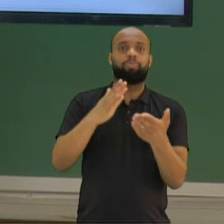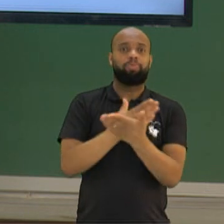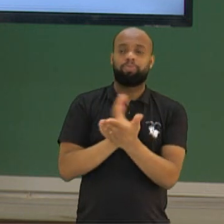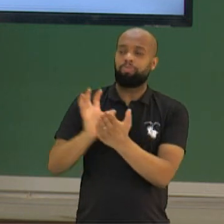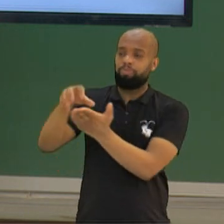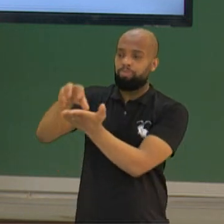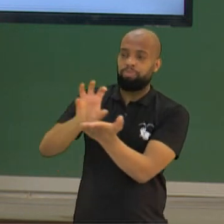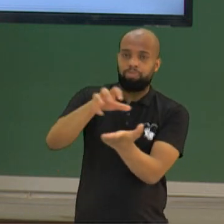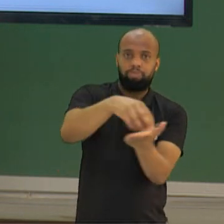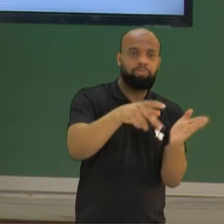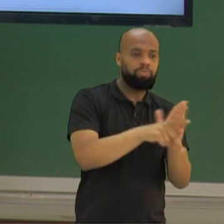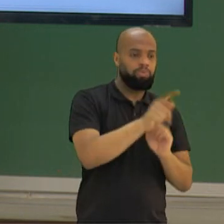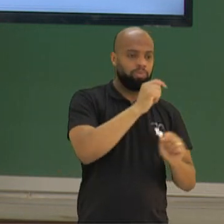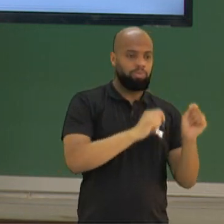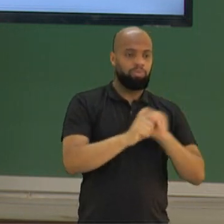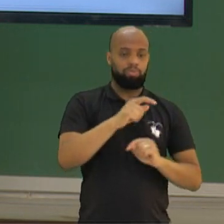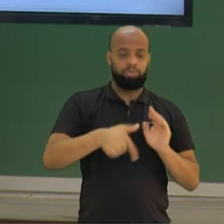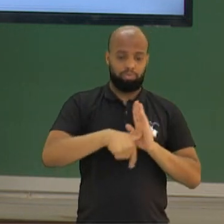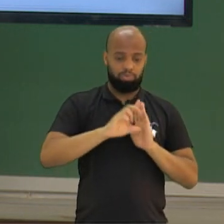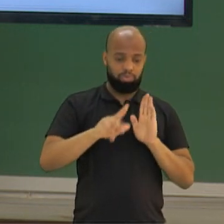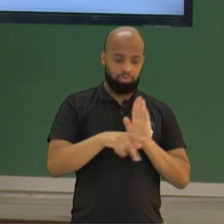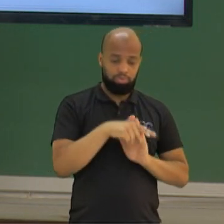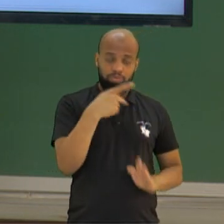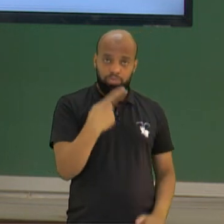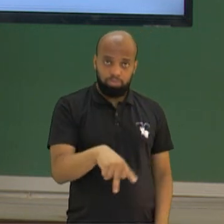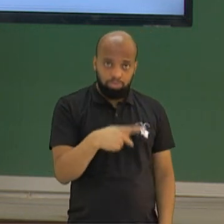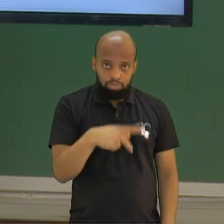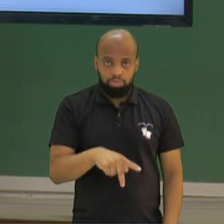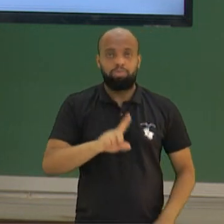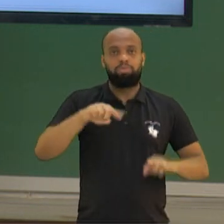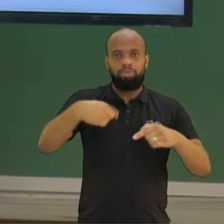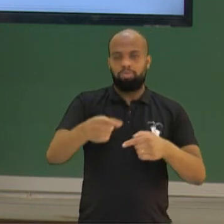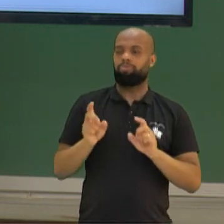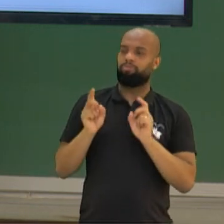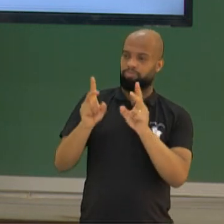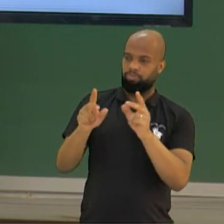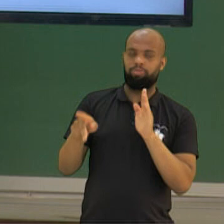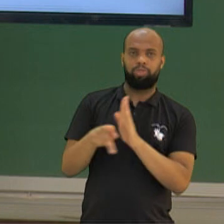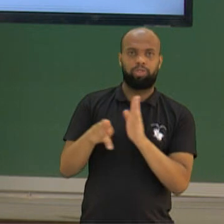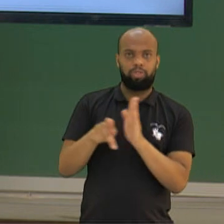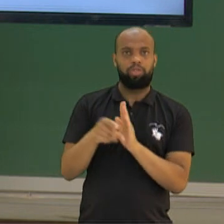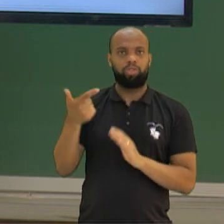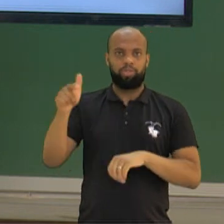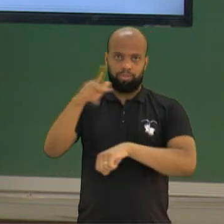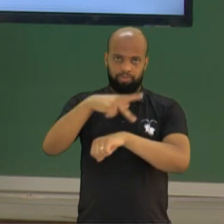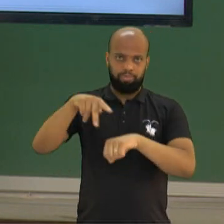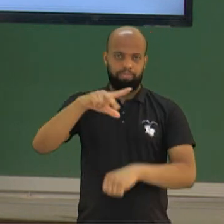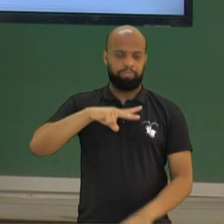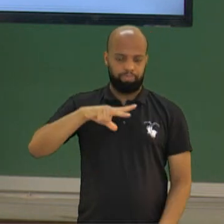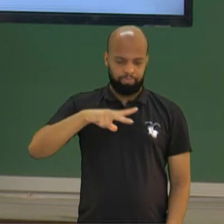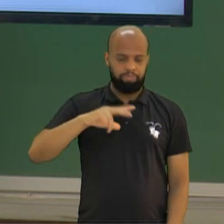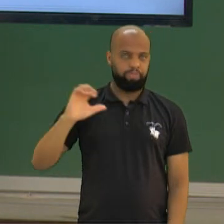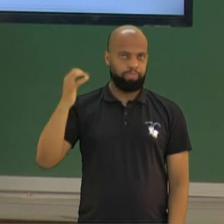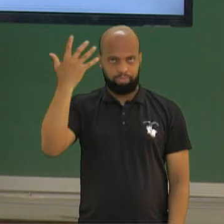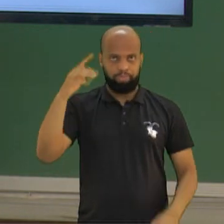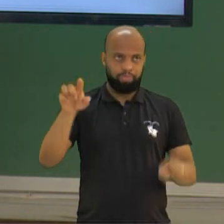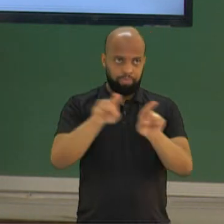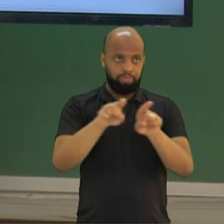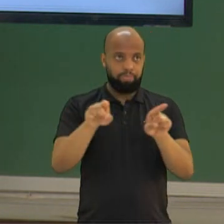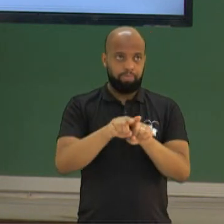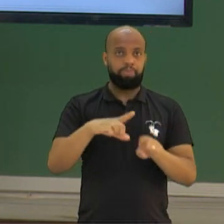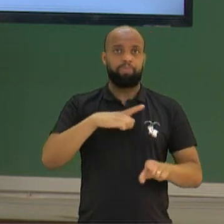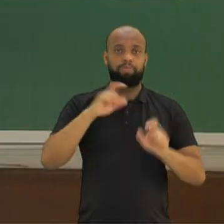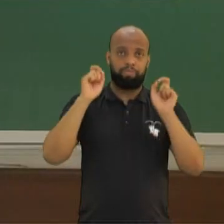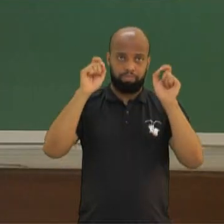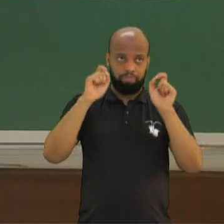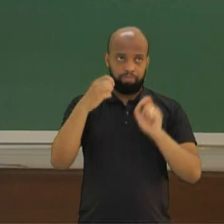nossa economia que antes era estatal para o capital estrangeiro, nós vamos ter aí os processos de privatização acontecendo. A campanha